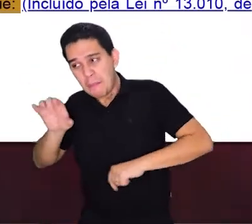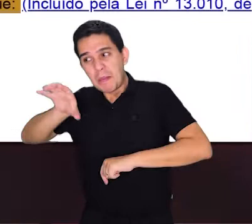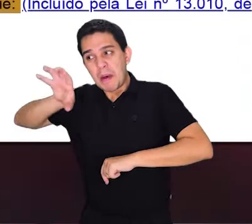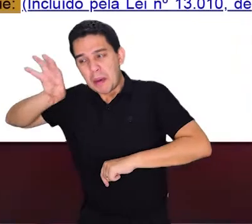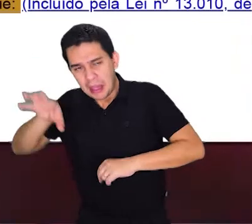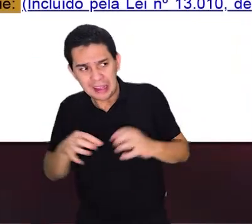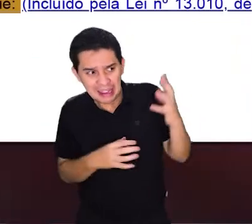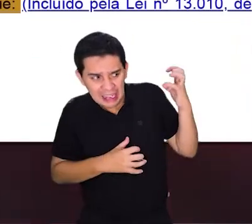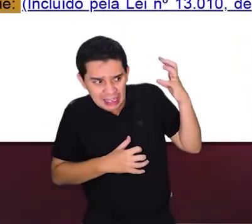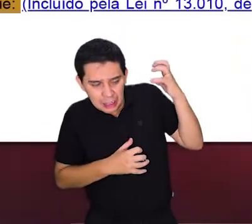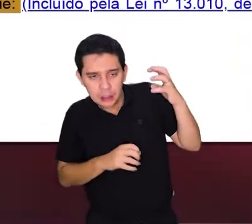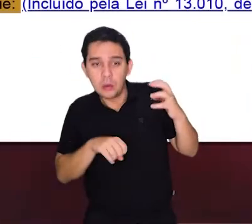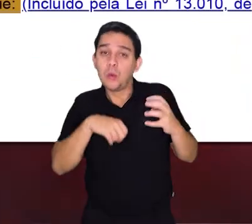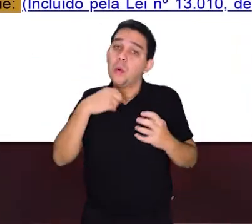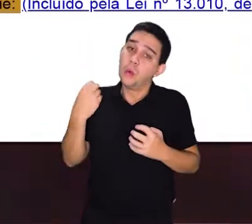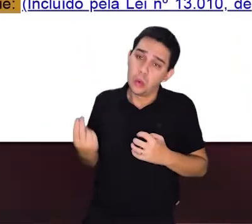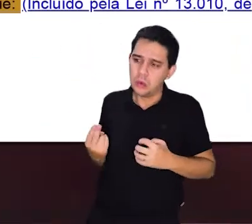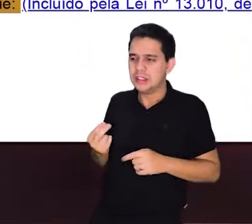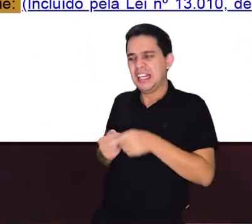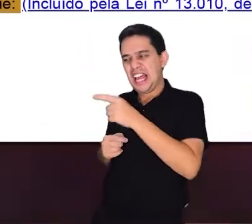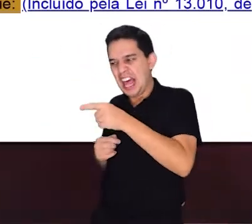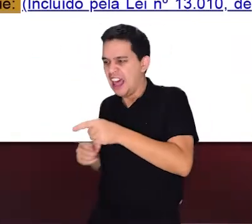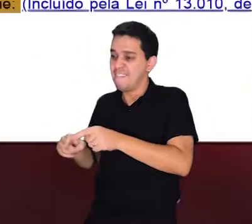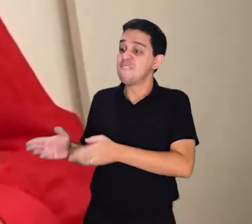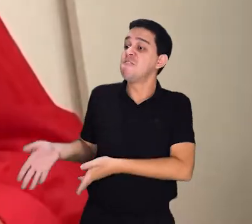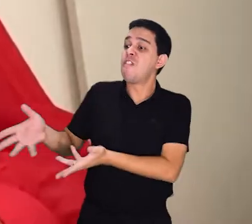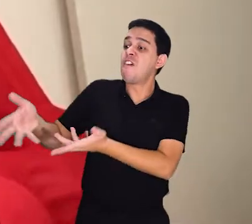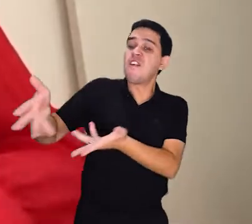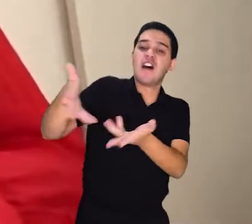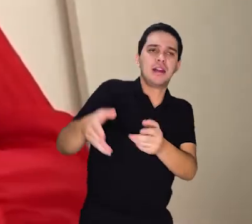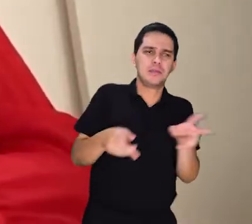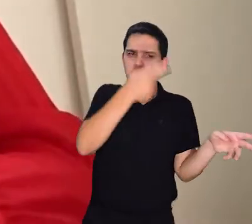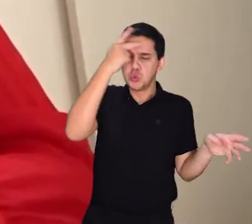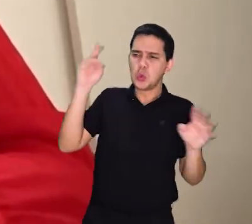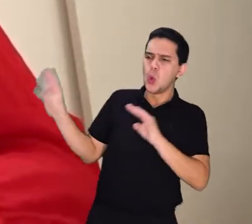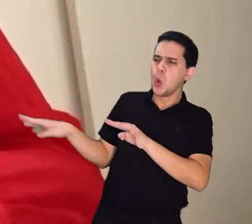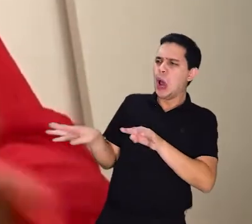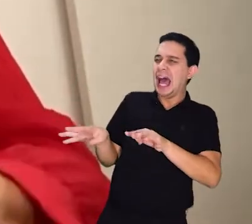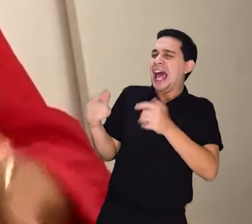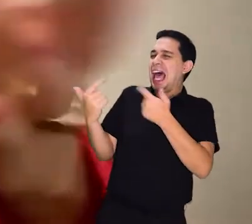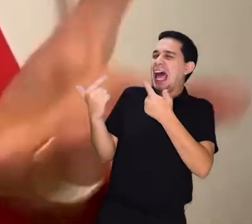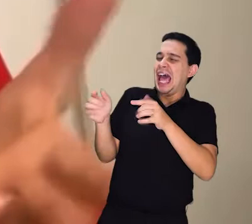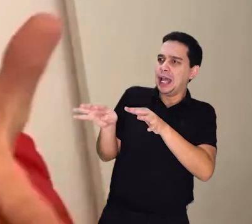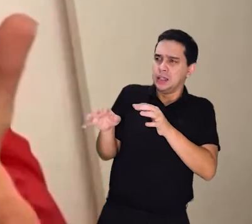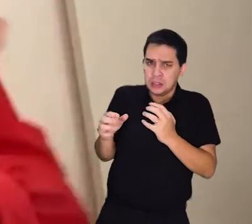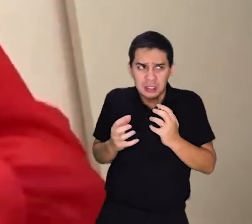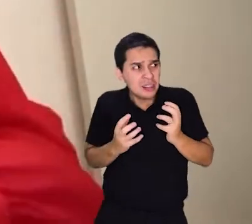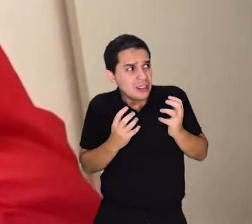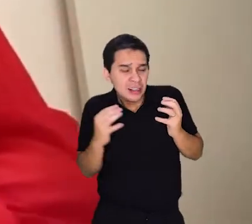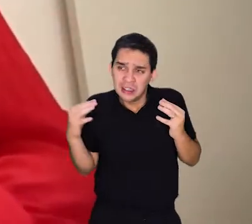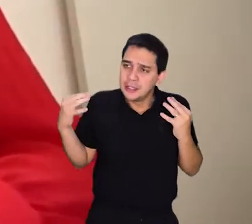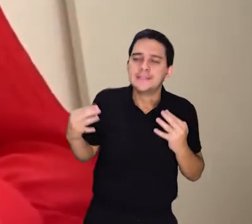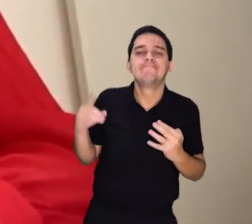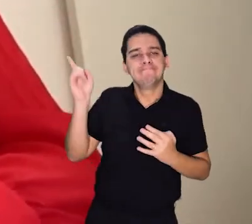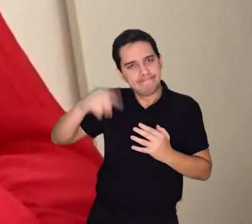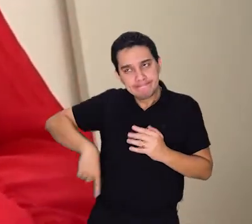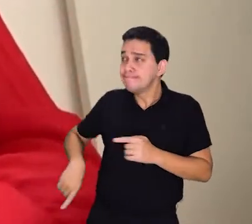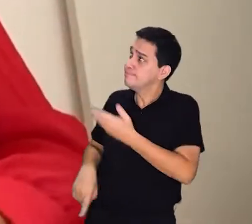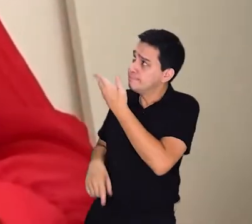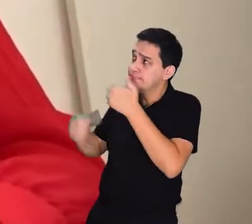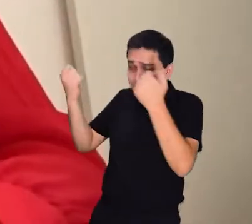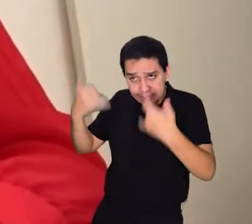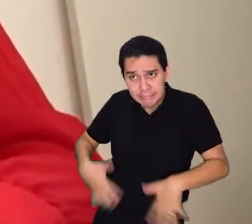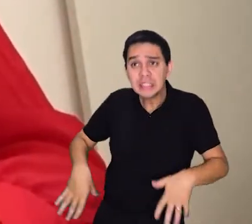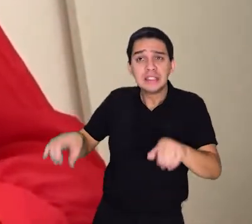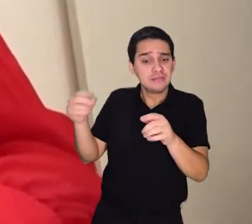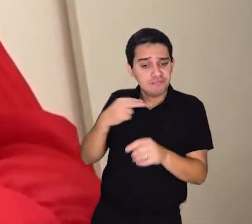ainda, de qualquer forma, o ridicularize. Mas ainda não é só, porque além da lei, da nossa lei maior, né, que é a Constituição,